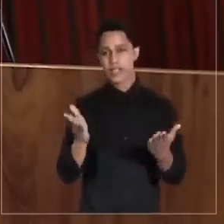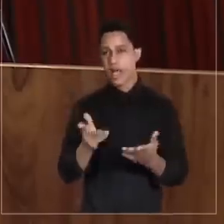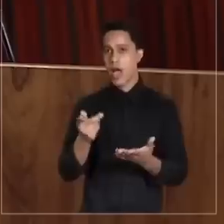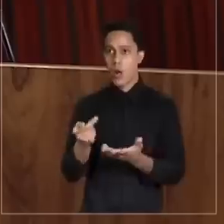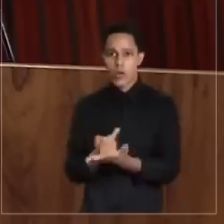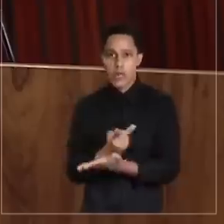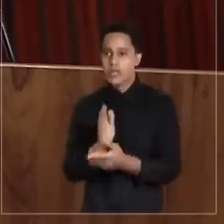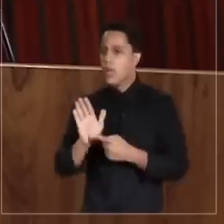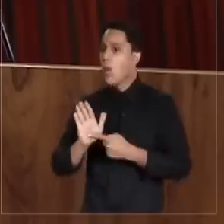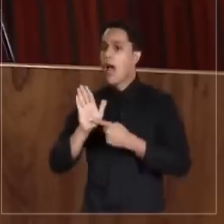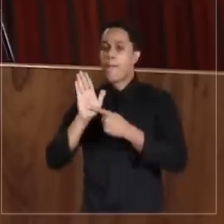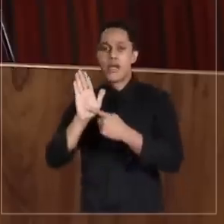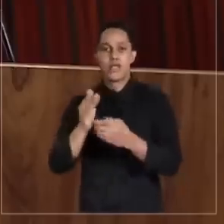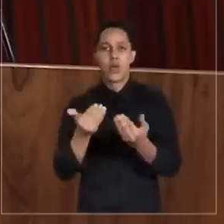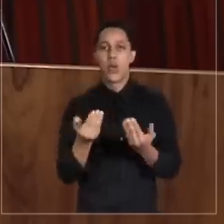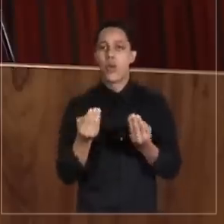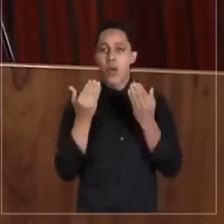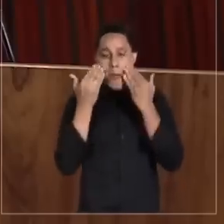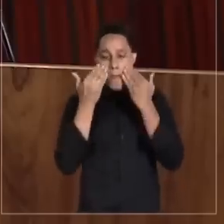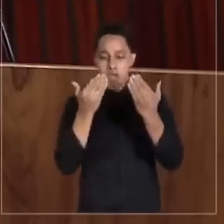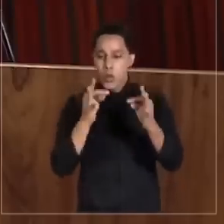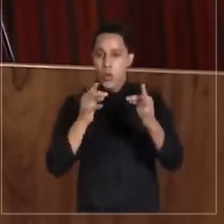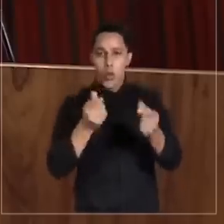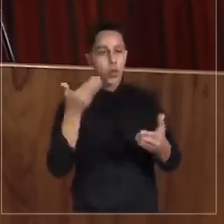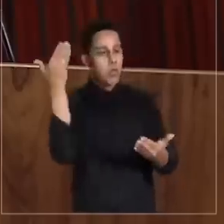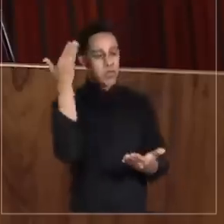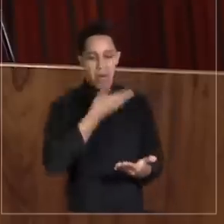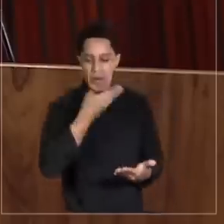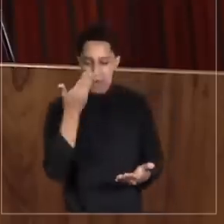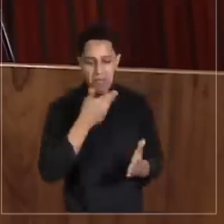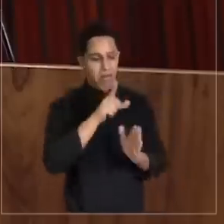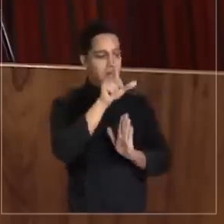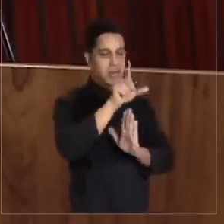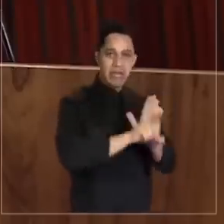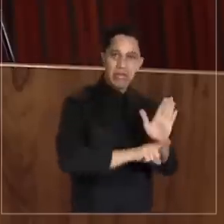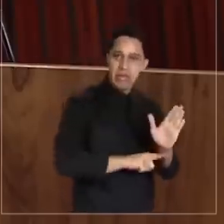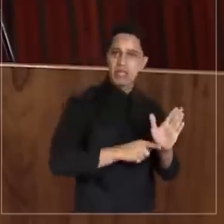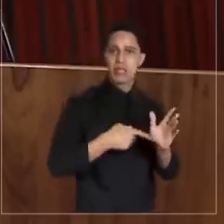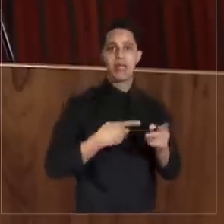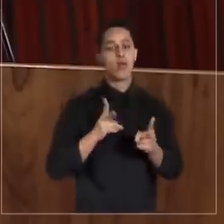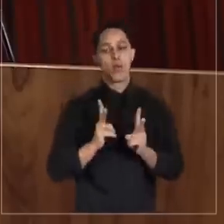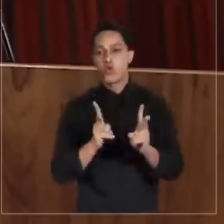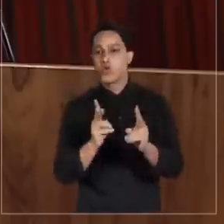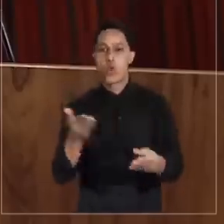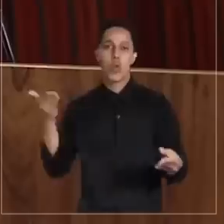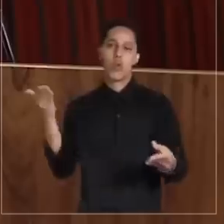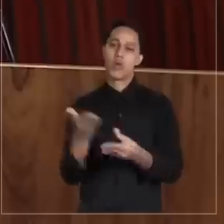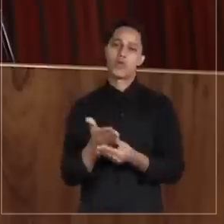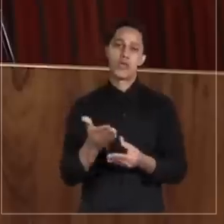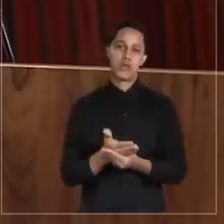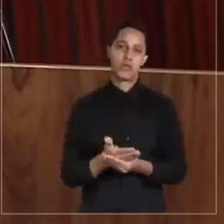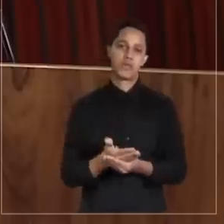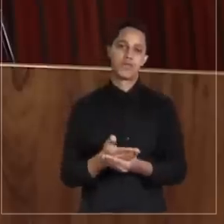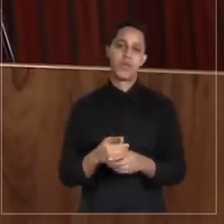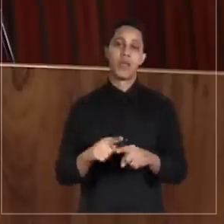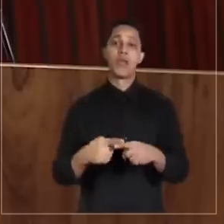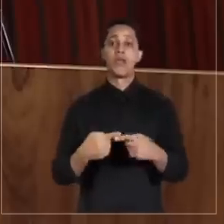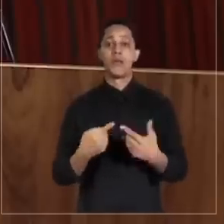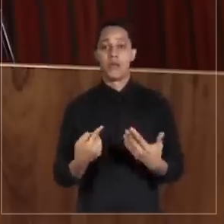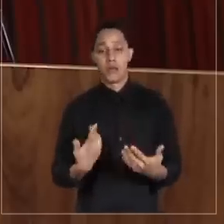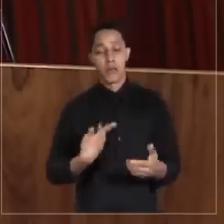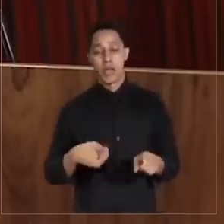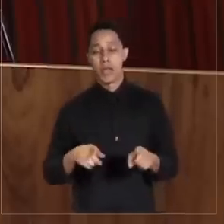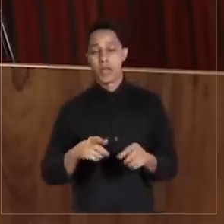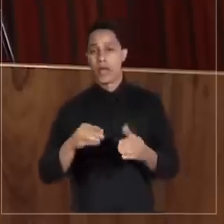que apresentou com todo o rigor para a sequência do julgamento. E também um